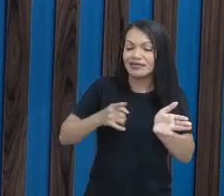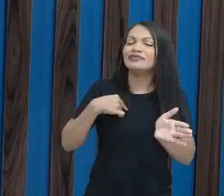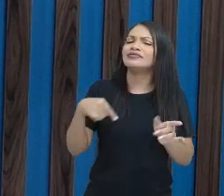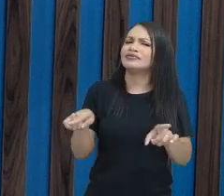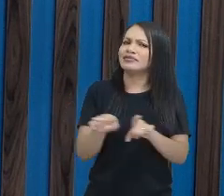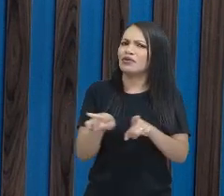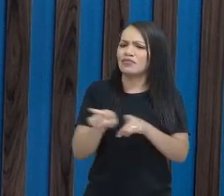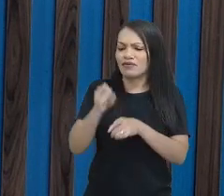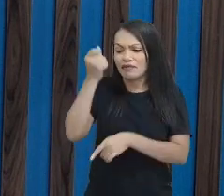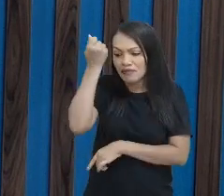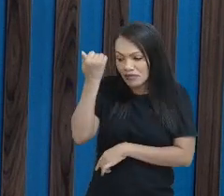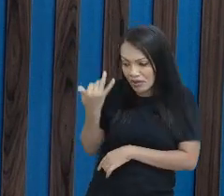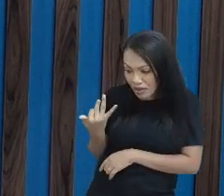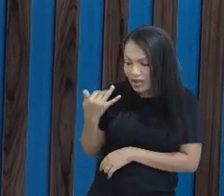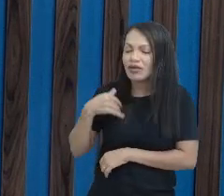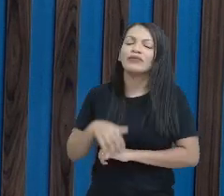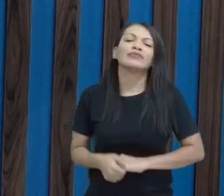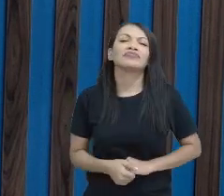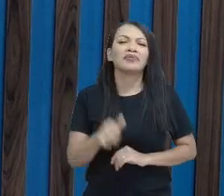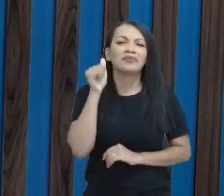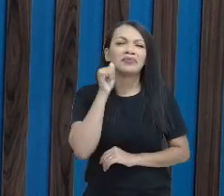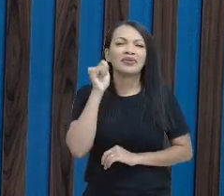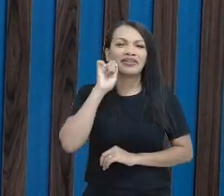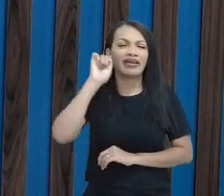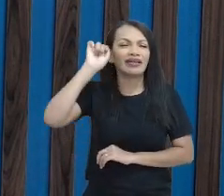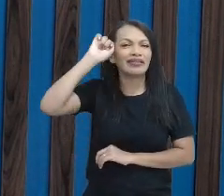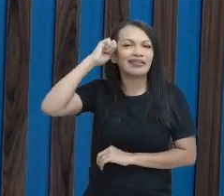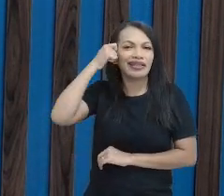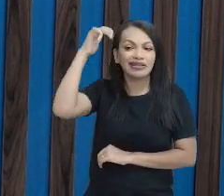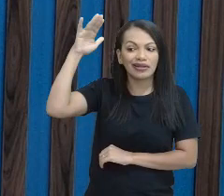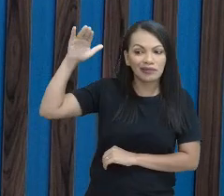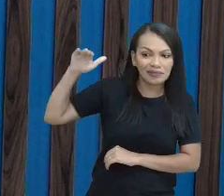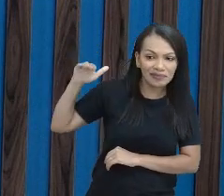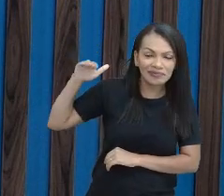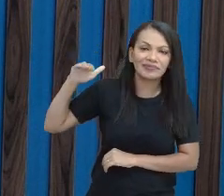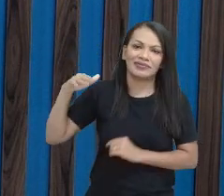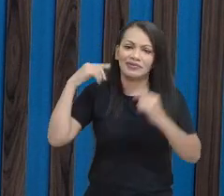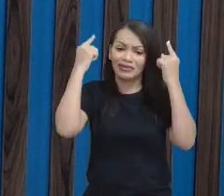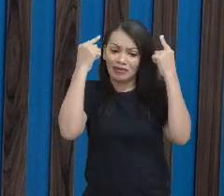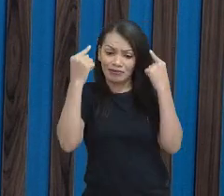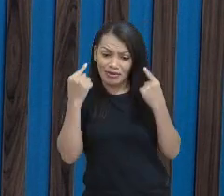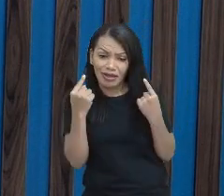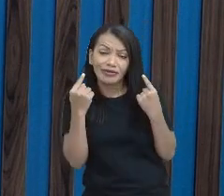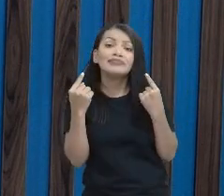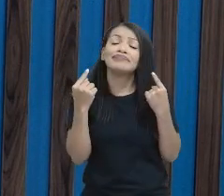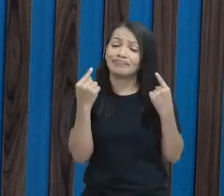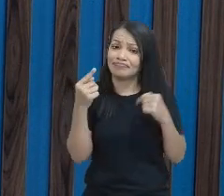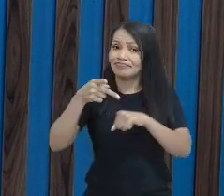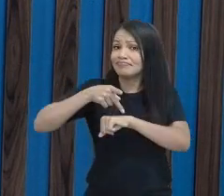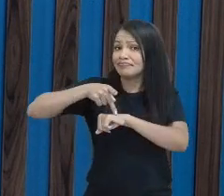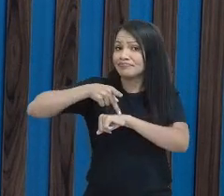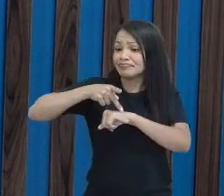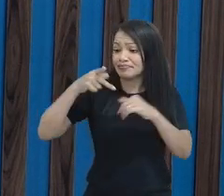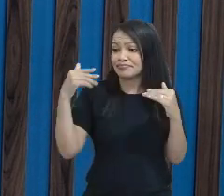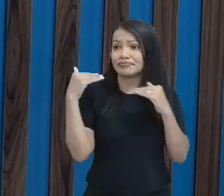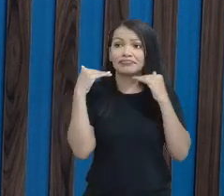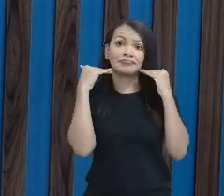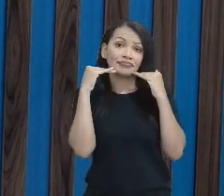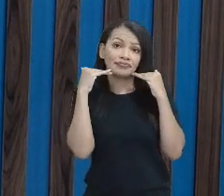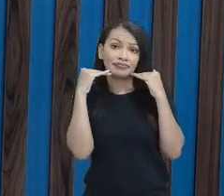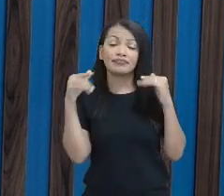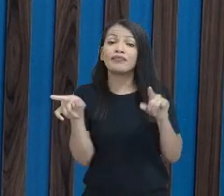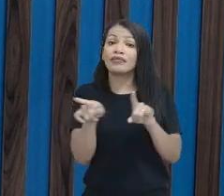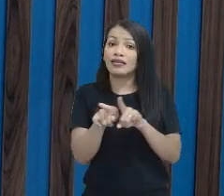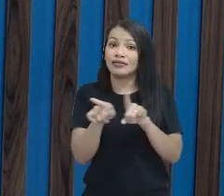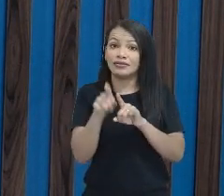vou me autodescrever. Eu sou uma mulher negra de estatura mediana, cabelos pretos cacheados, na altura do queixo,